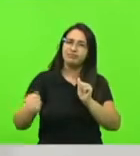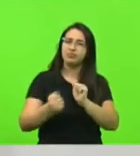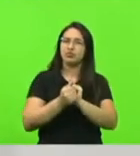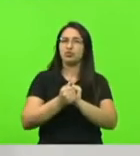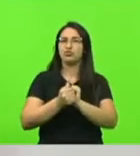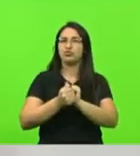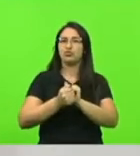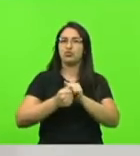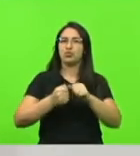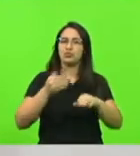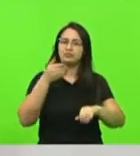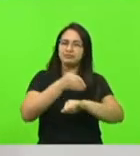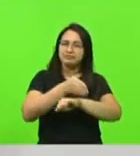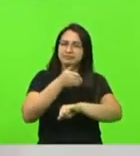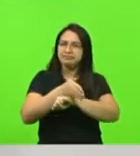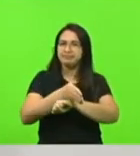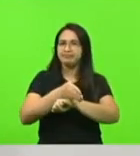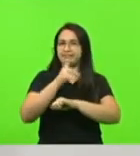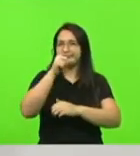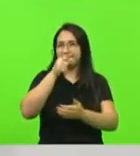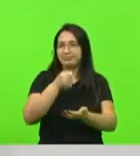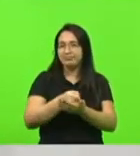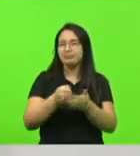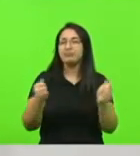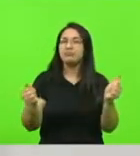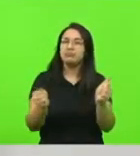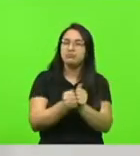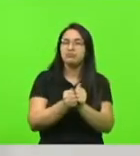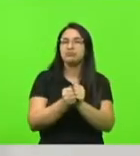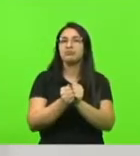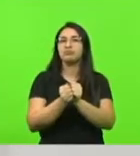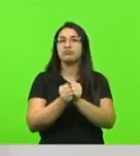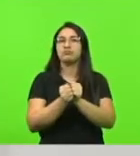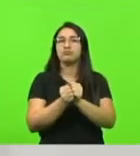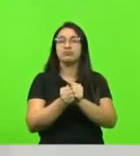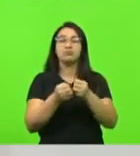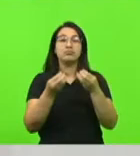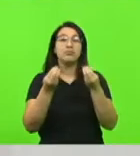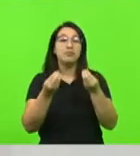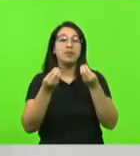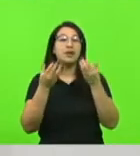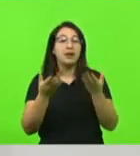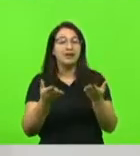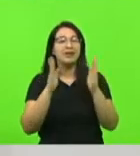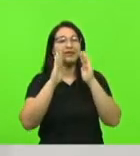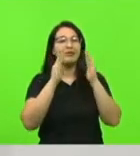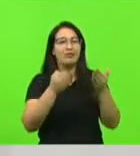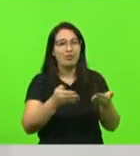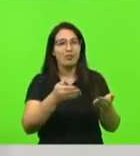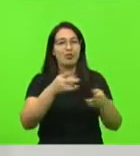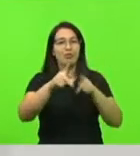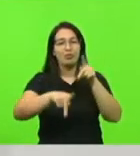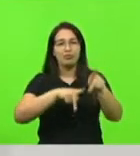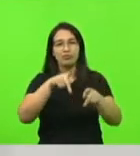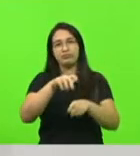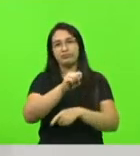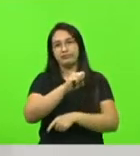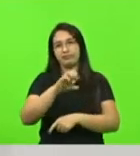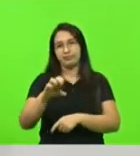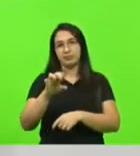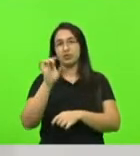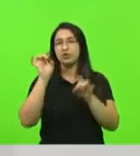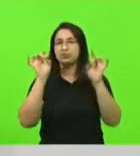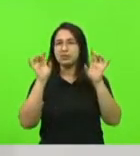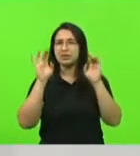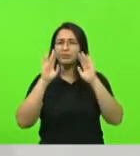decisões. E que estas decisões sejam voltadas ao bem viver da população de Santa Catarina, especialmente dos mais pobres